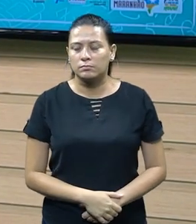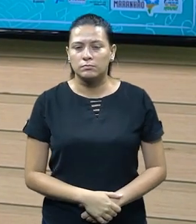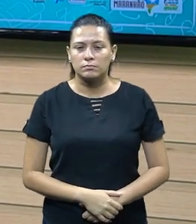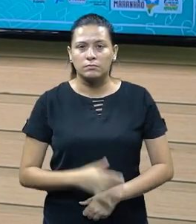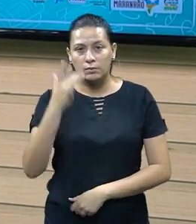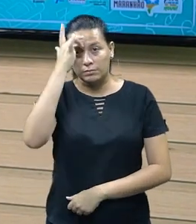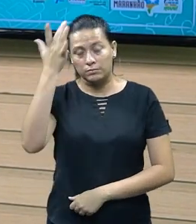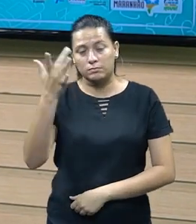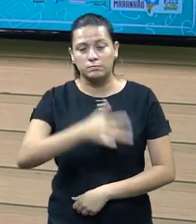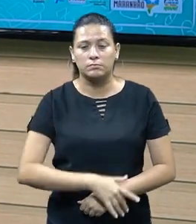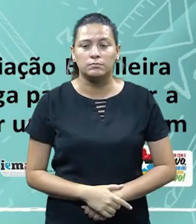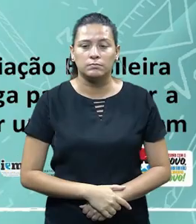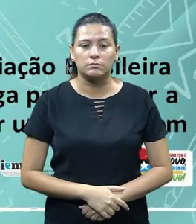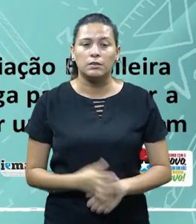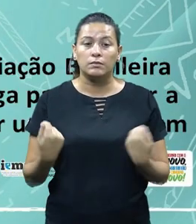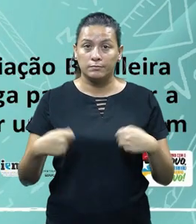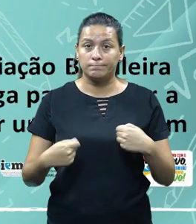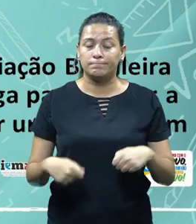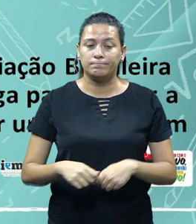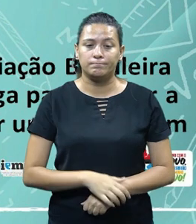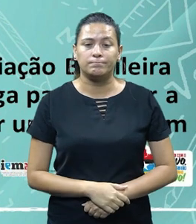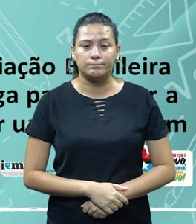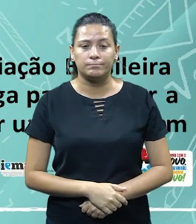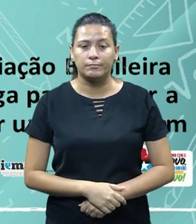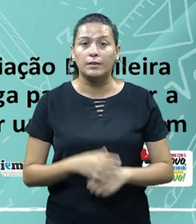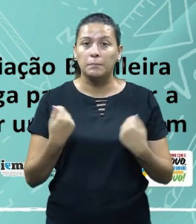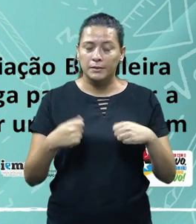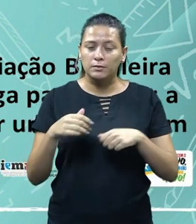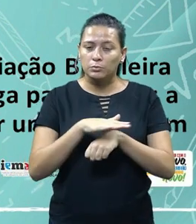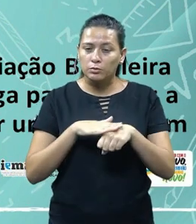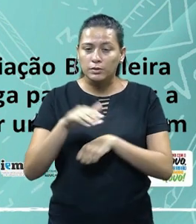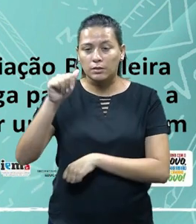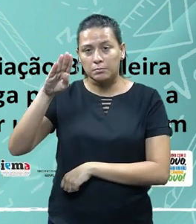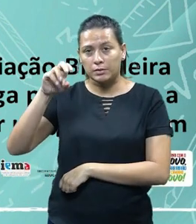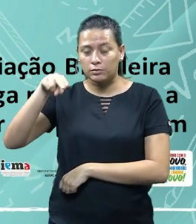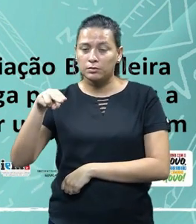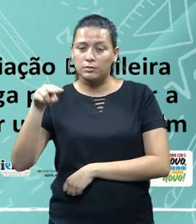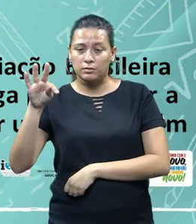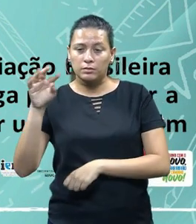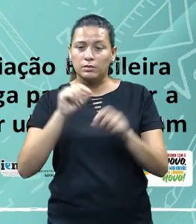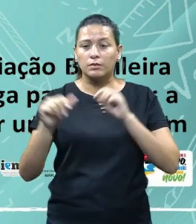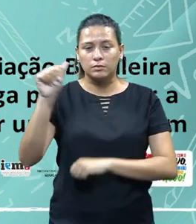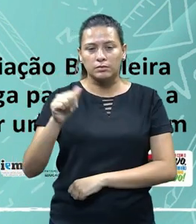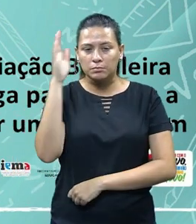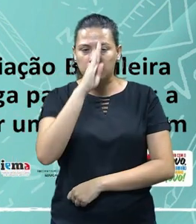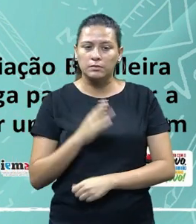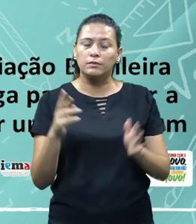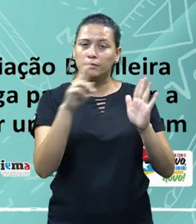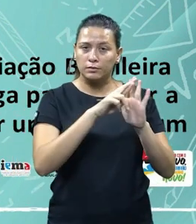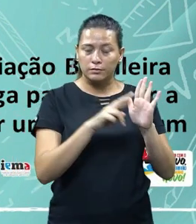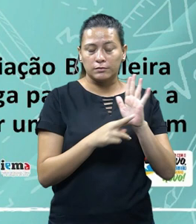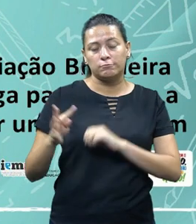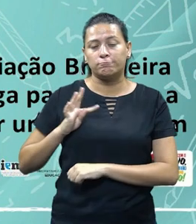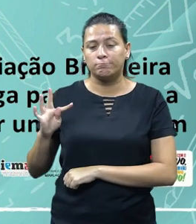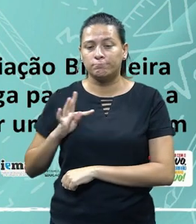domo Domínio Público muito fácil então ela é necessária Precisamos falar sobre a ABNT que é a Associação Brasileira de normas e